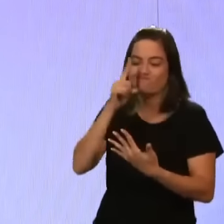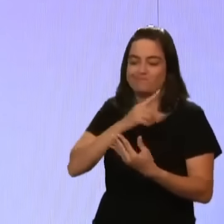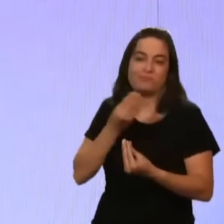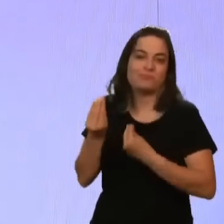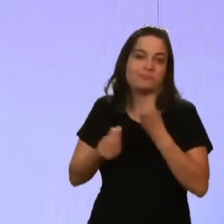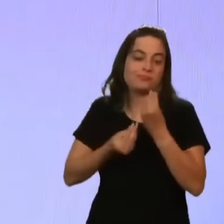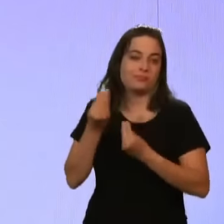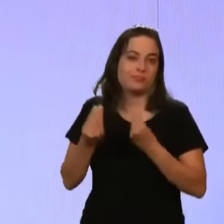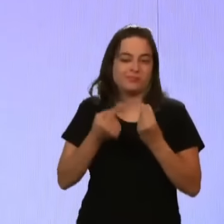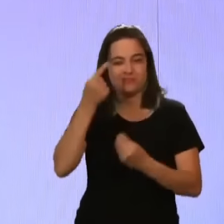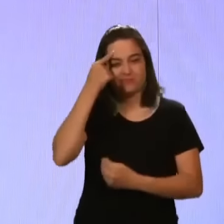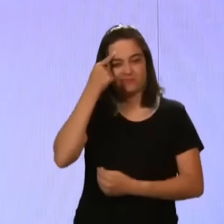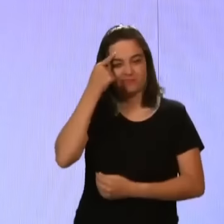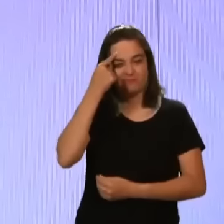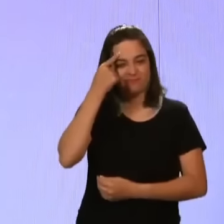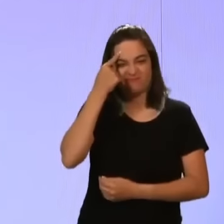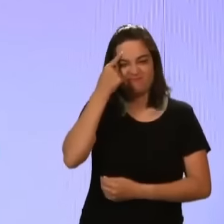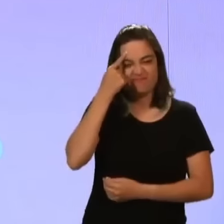errado de que você é